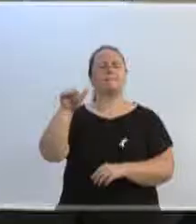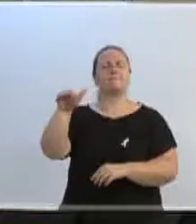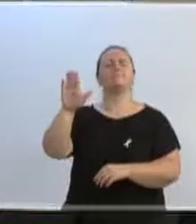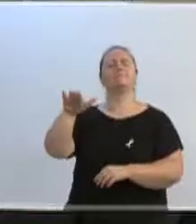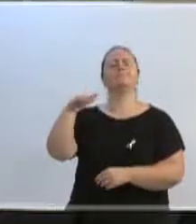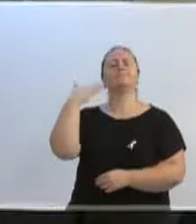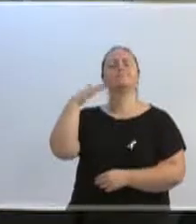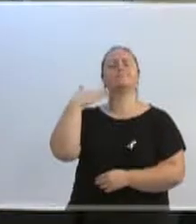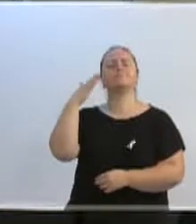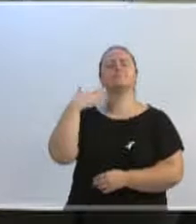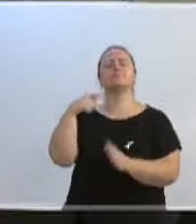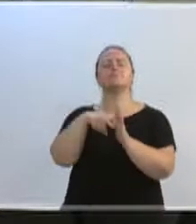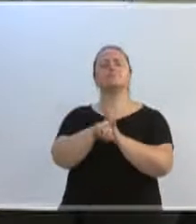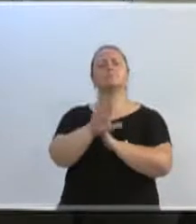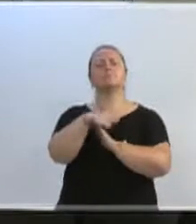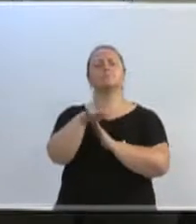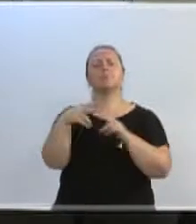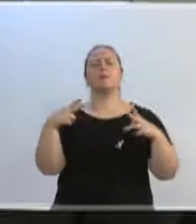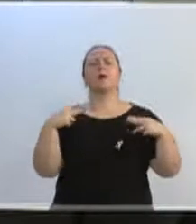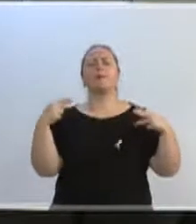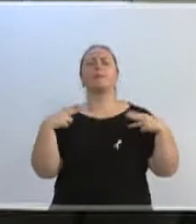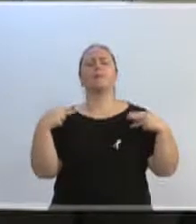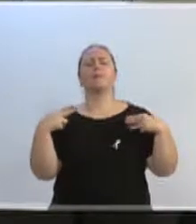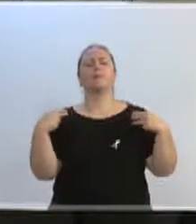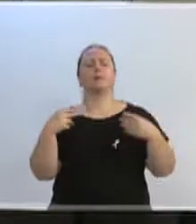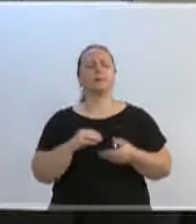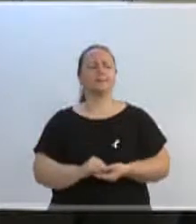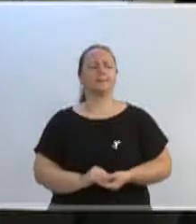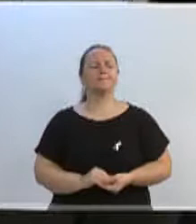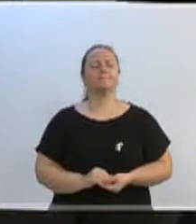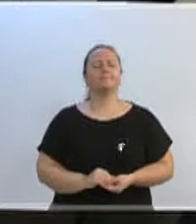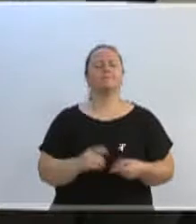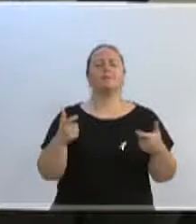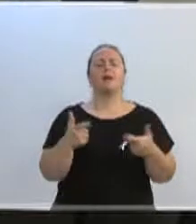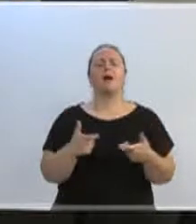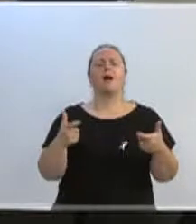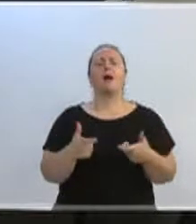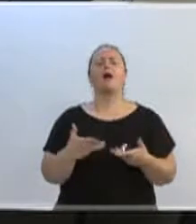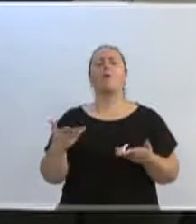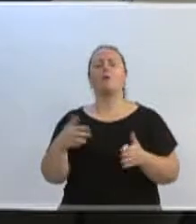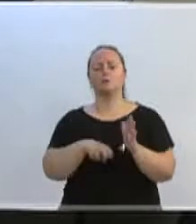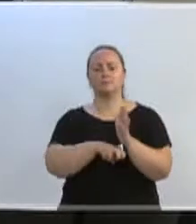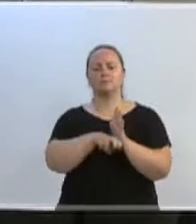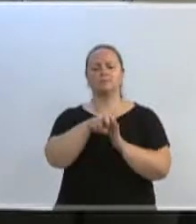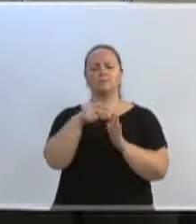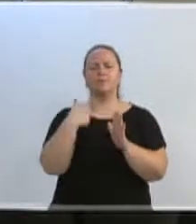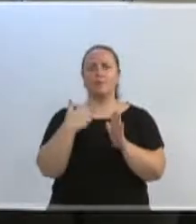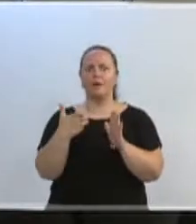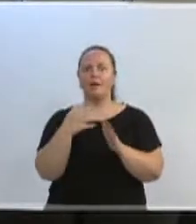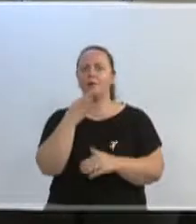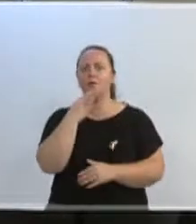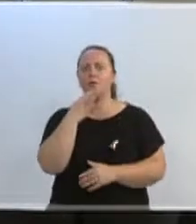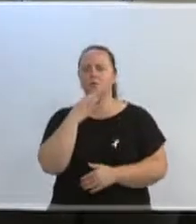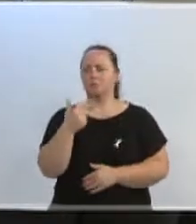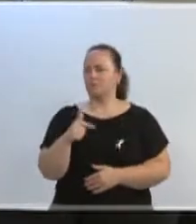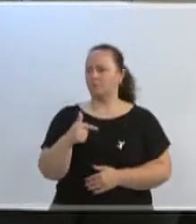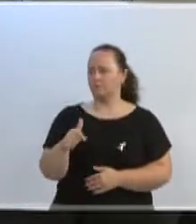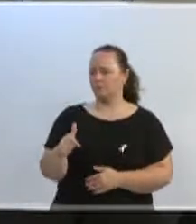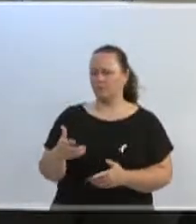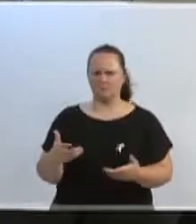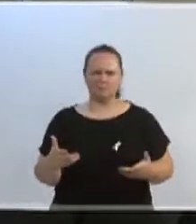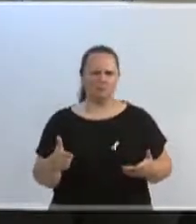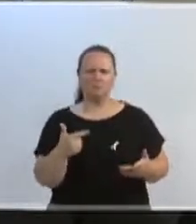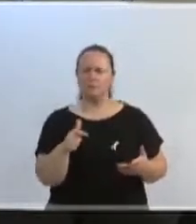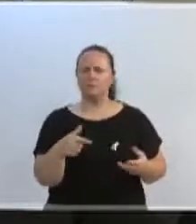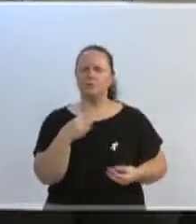pessoal e questionei para o motorista: onde é que é o elevador aqui? Eu quero entrar, quero conhecer esse ônibus. Ah, moça, não tem. Eu disse, então como é